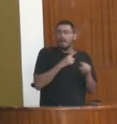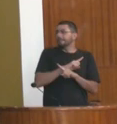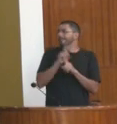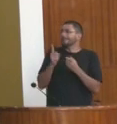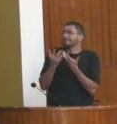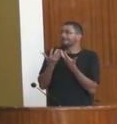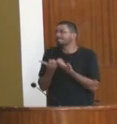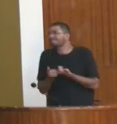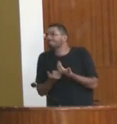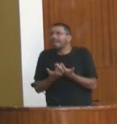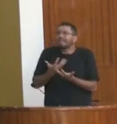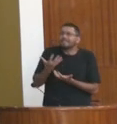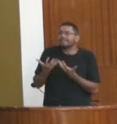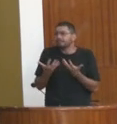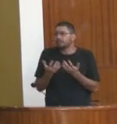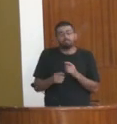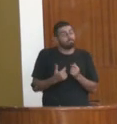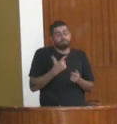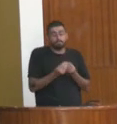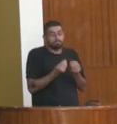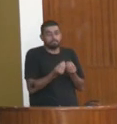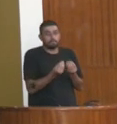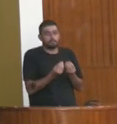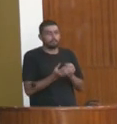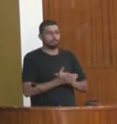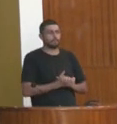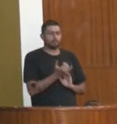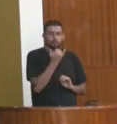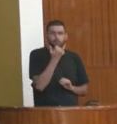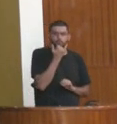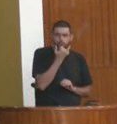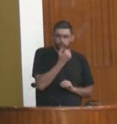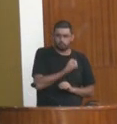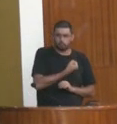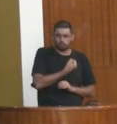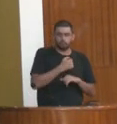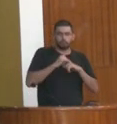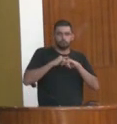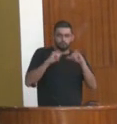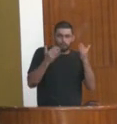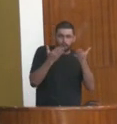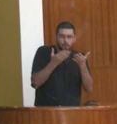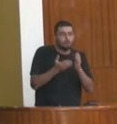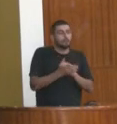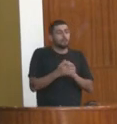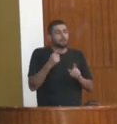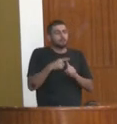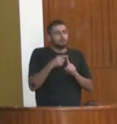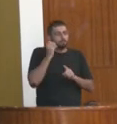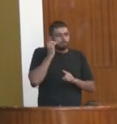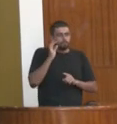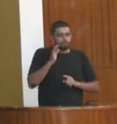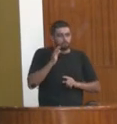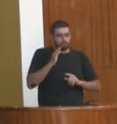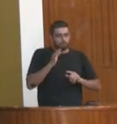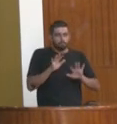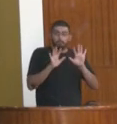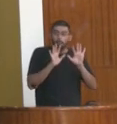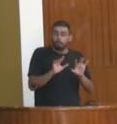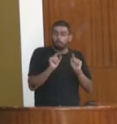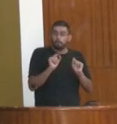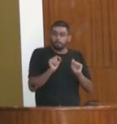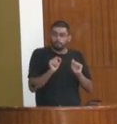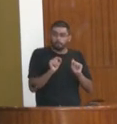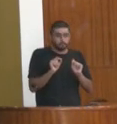lei aprovada na UERJ, desculpa falhar agora o número da lei, mas podemos passar a posteriori, porque o que aconteceu também? Não se respeitava